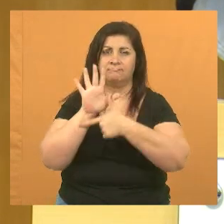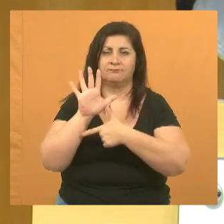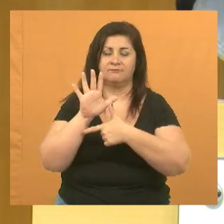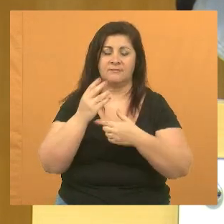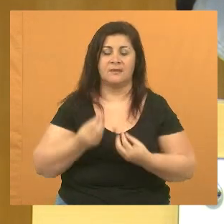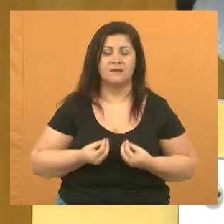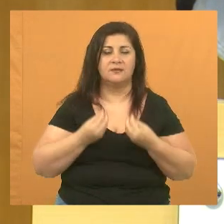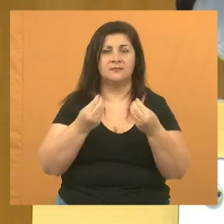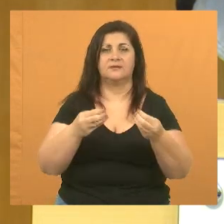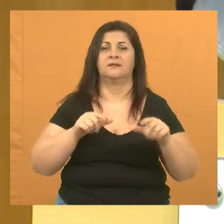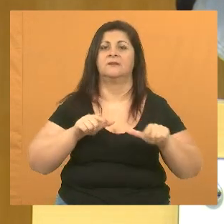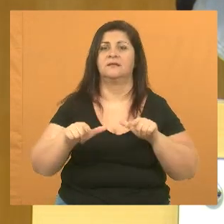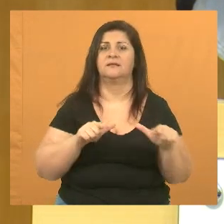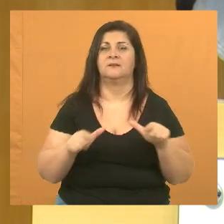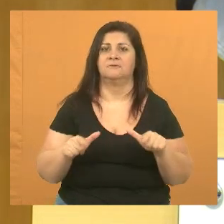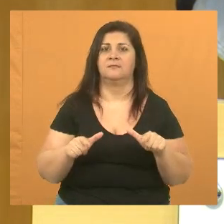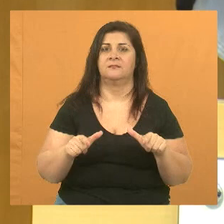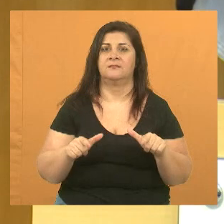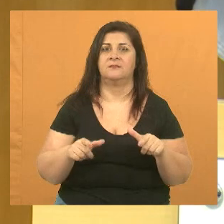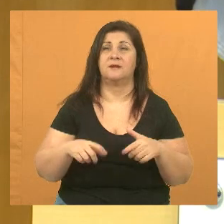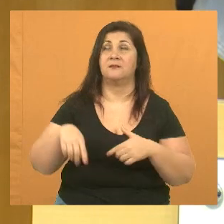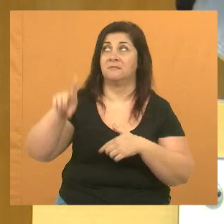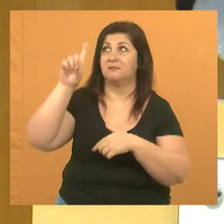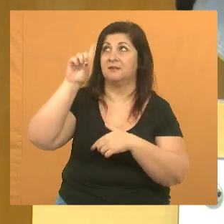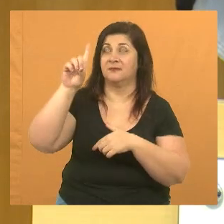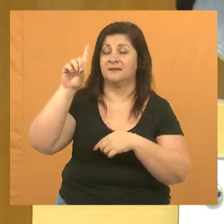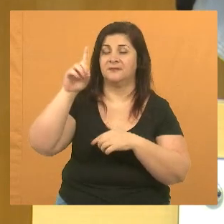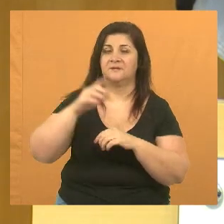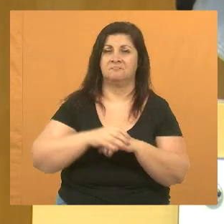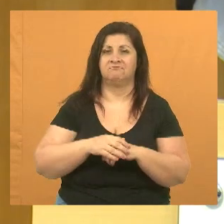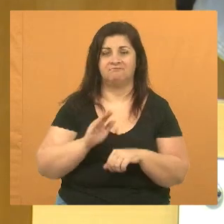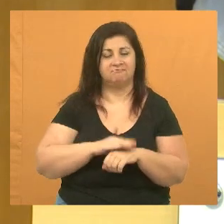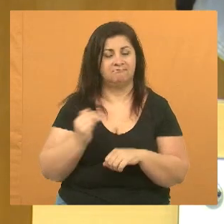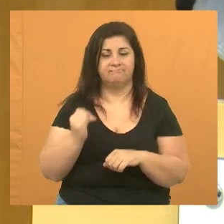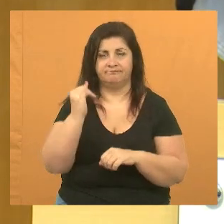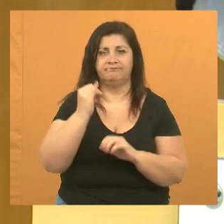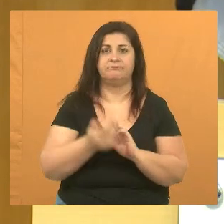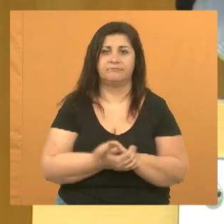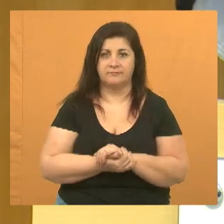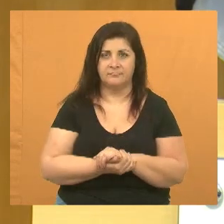nosso trabalho para o nosso Pai Celestial, que é o mais importante.